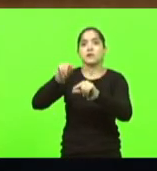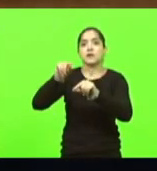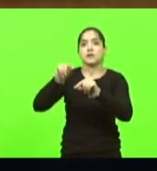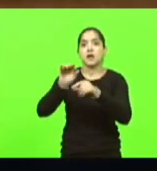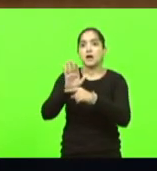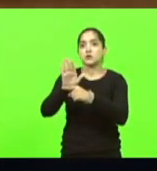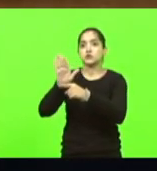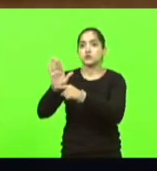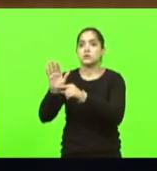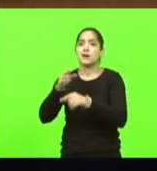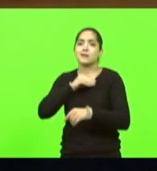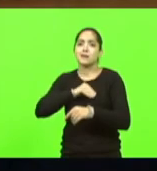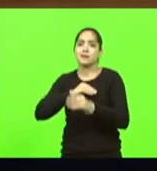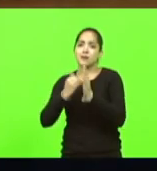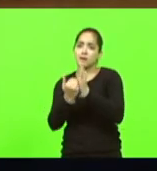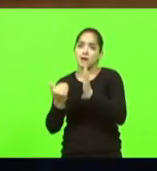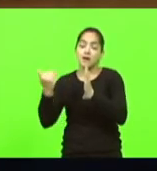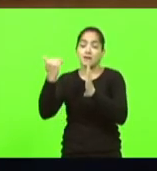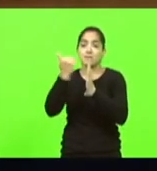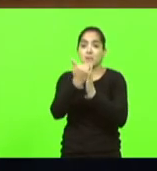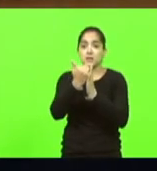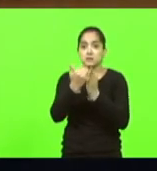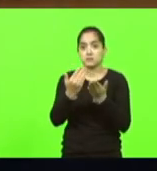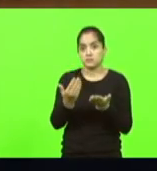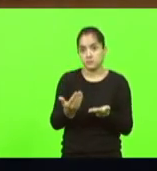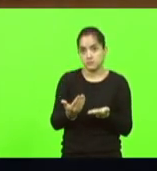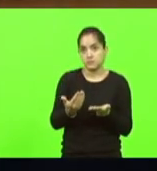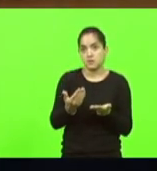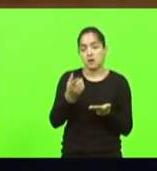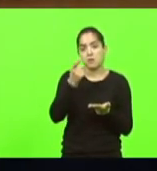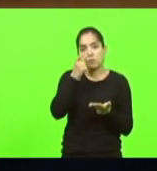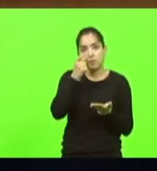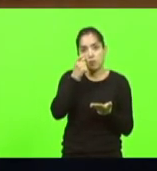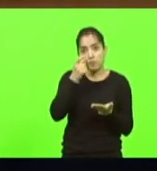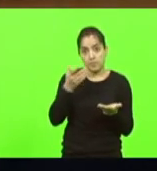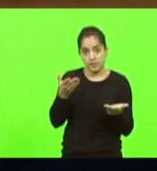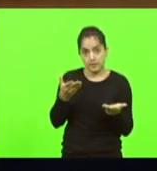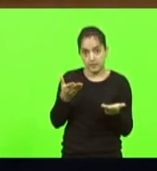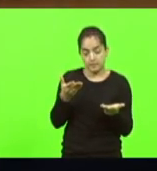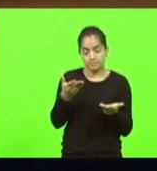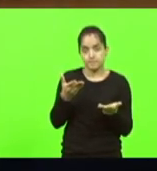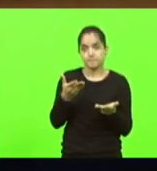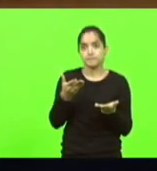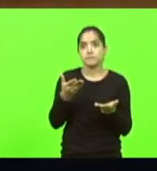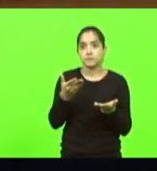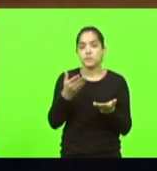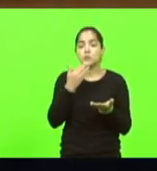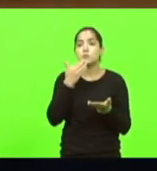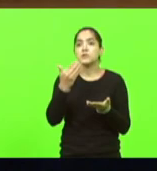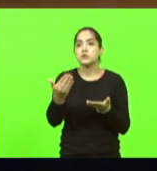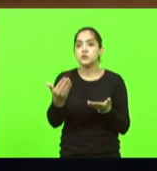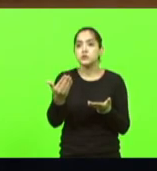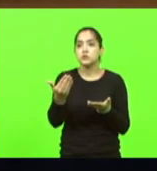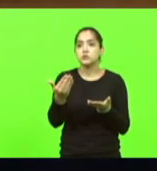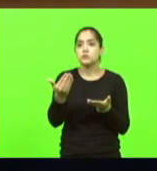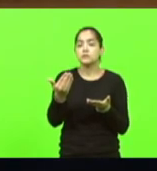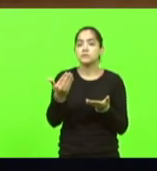mais então nós vamos acompanhar o requerimento